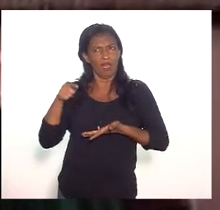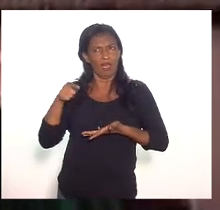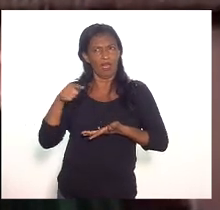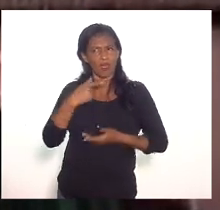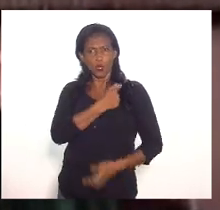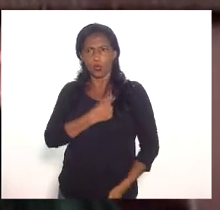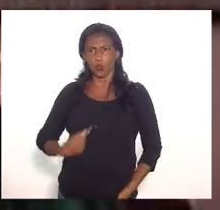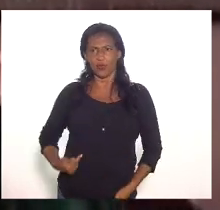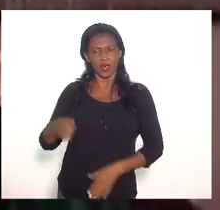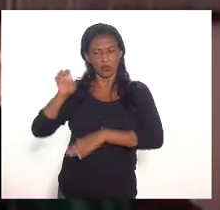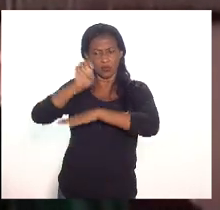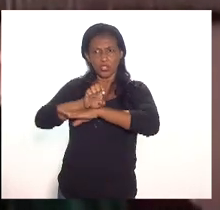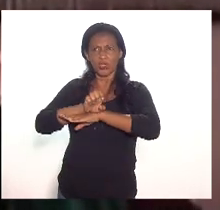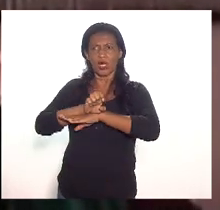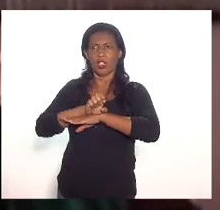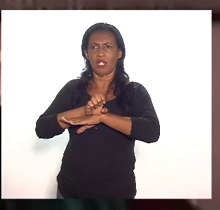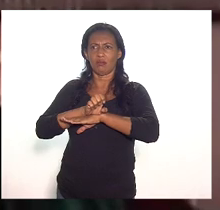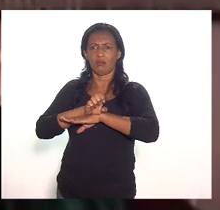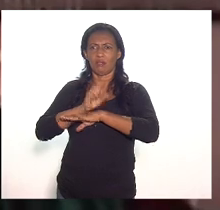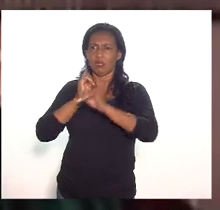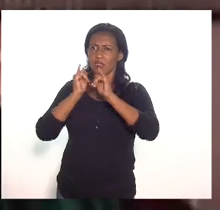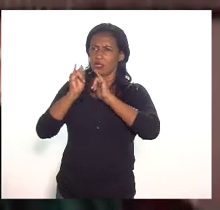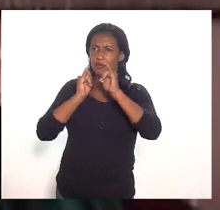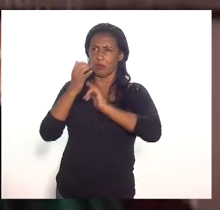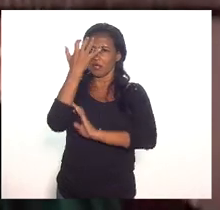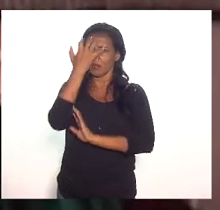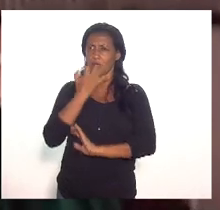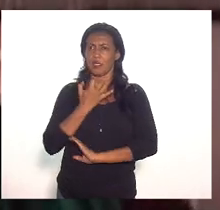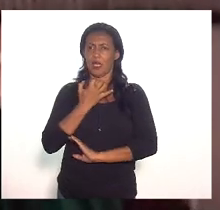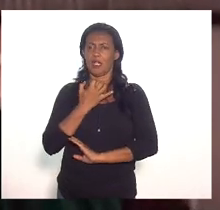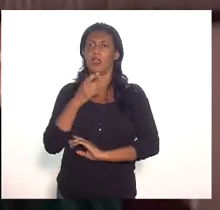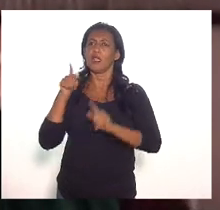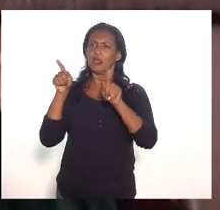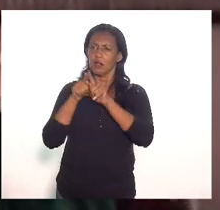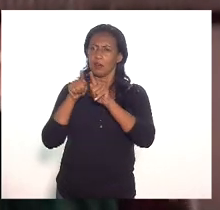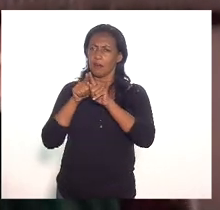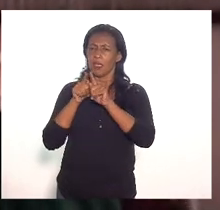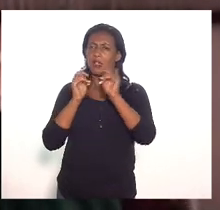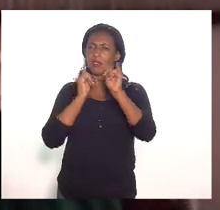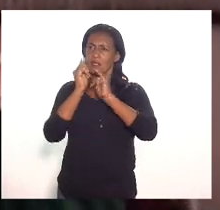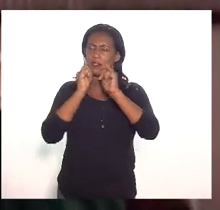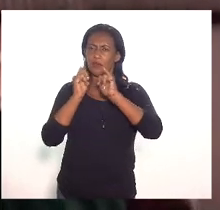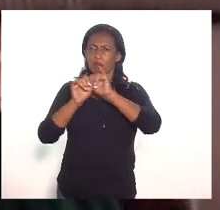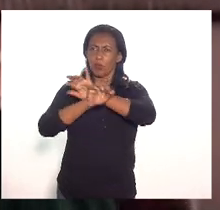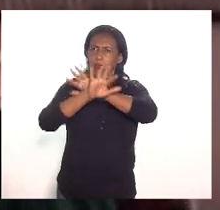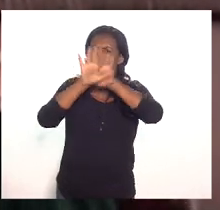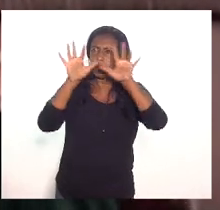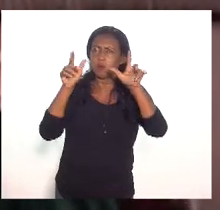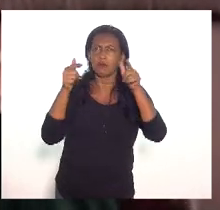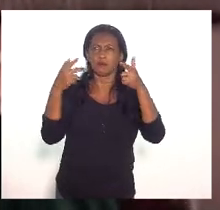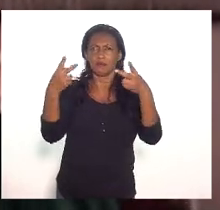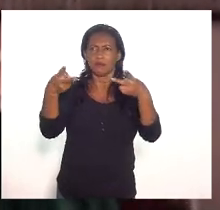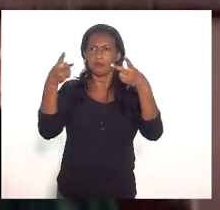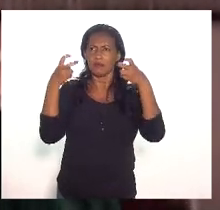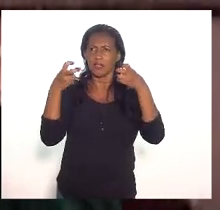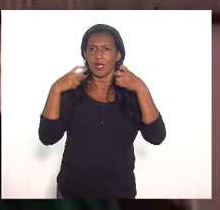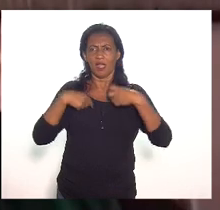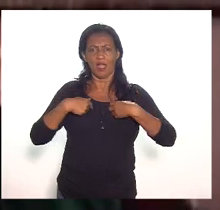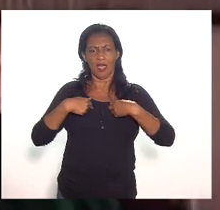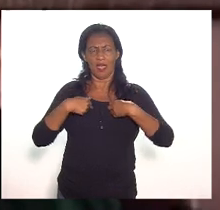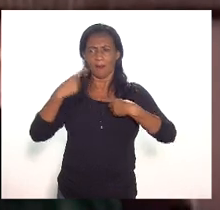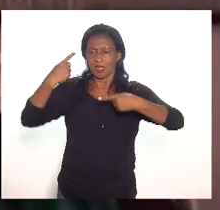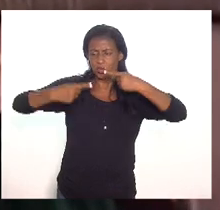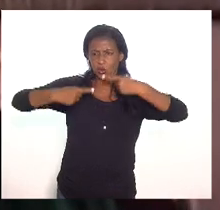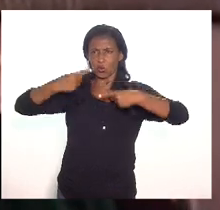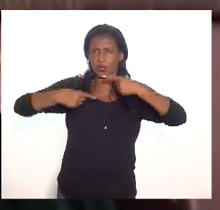governo do Estado. A lei de acesso à informação também foi utilizada para corroborar e justificar a minha